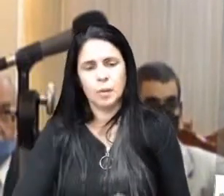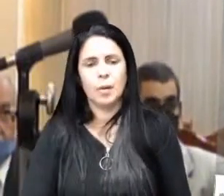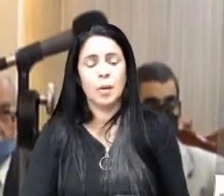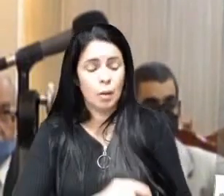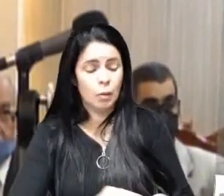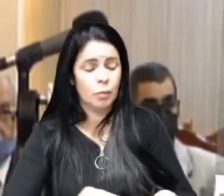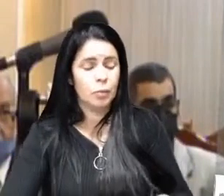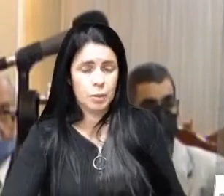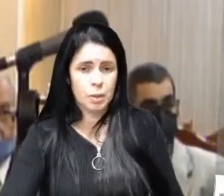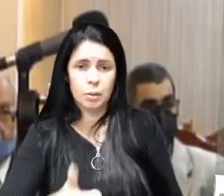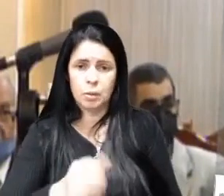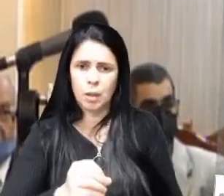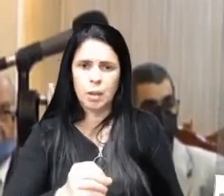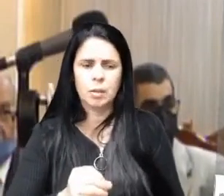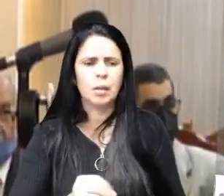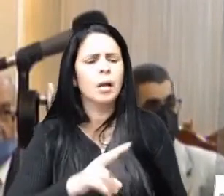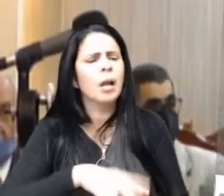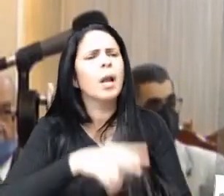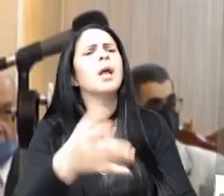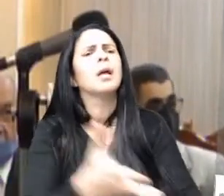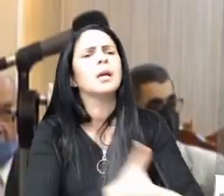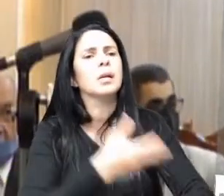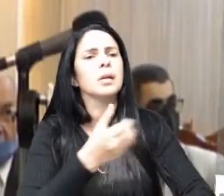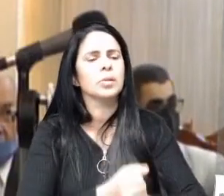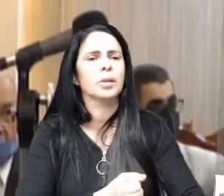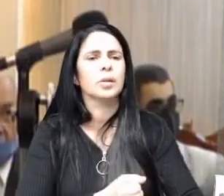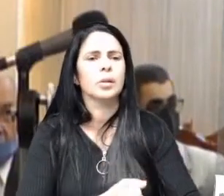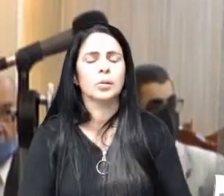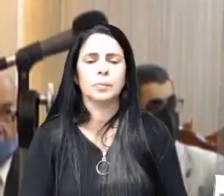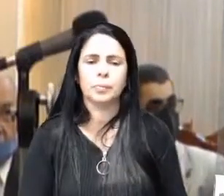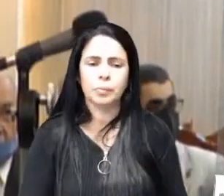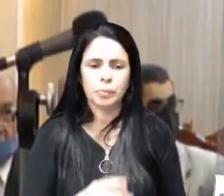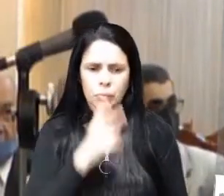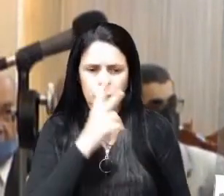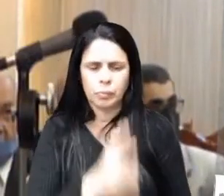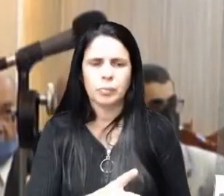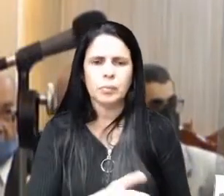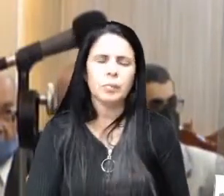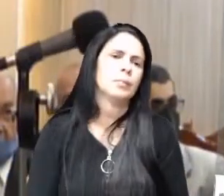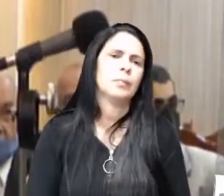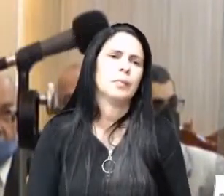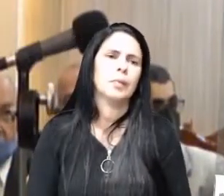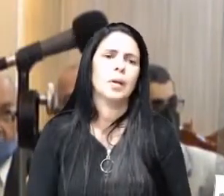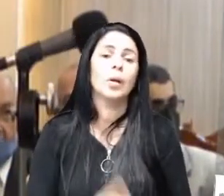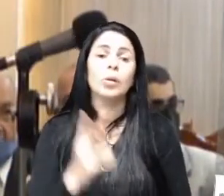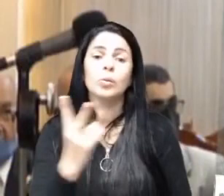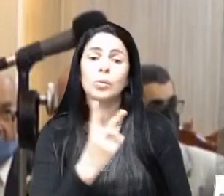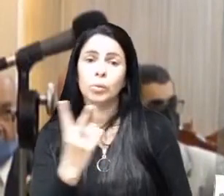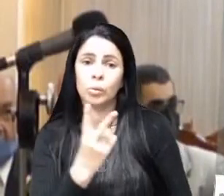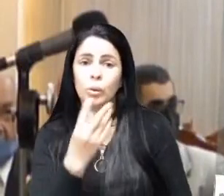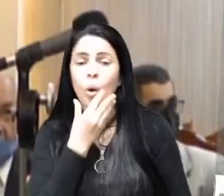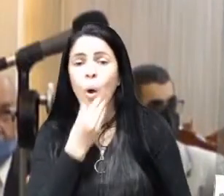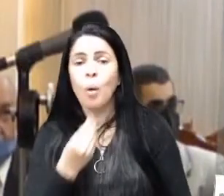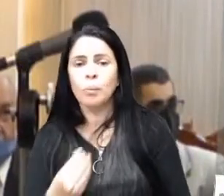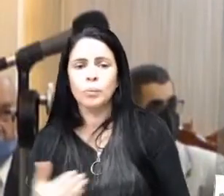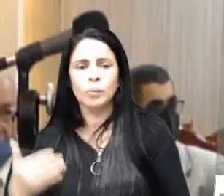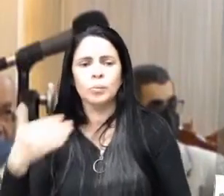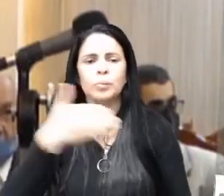Versículo 10. Leia a igreja bem forte. Dois homens subiram ao templo para